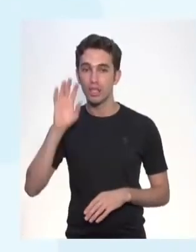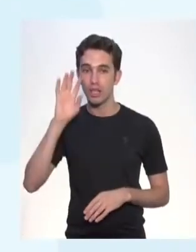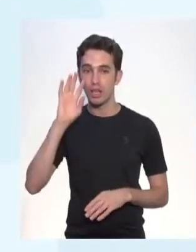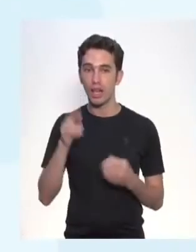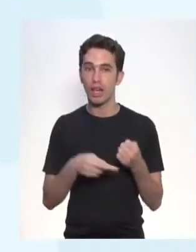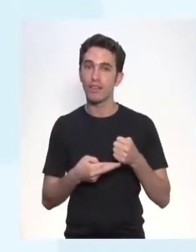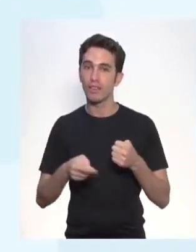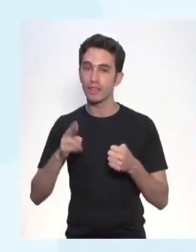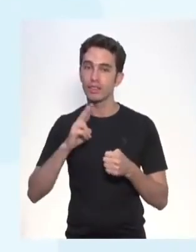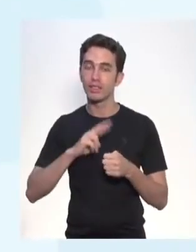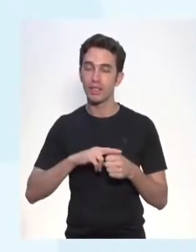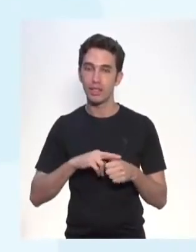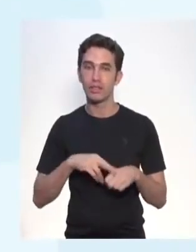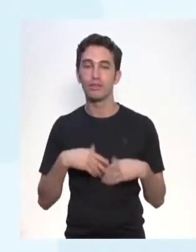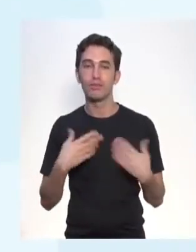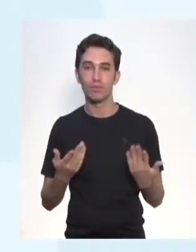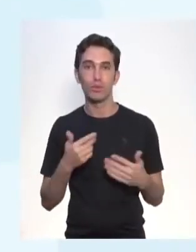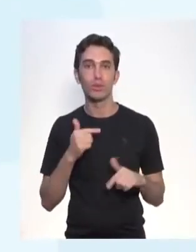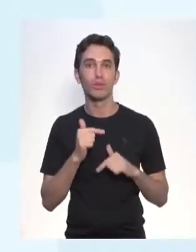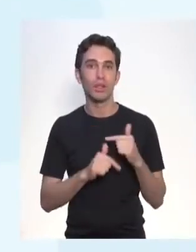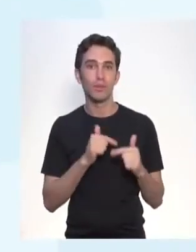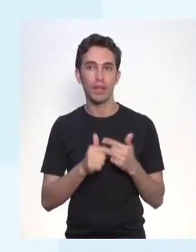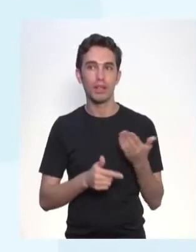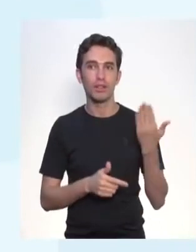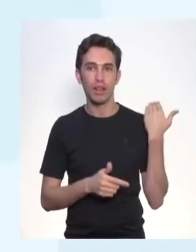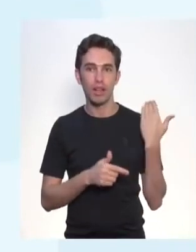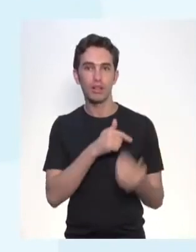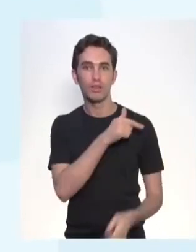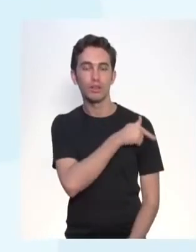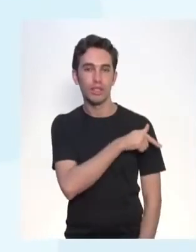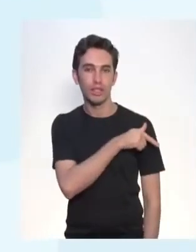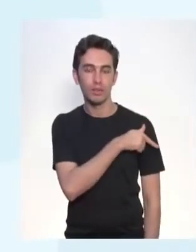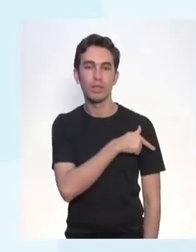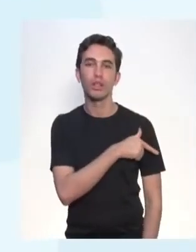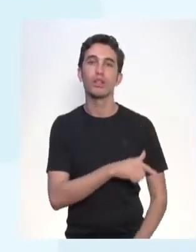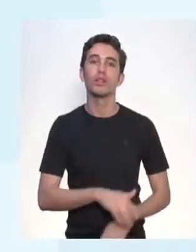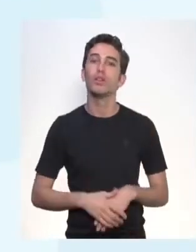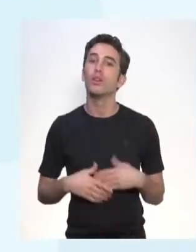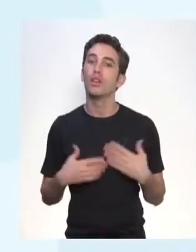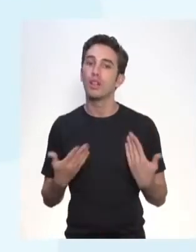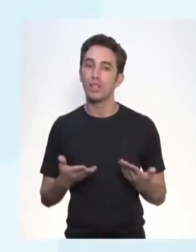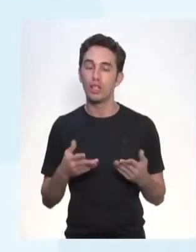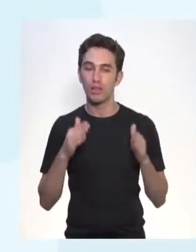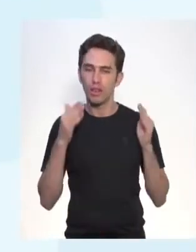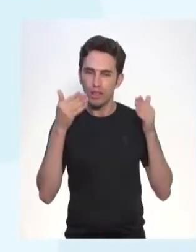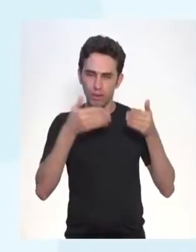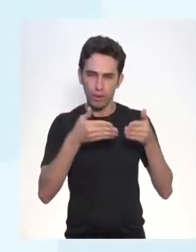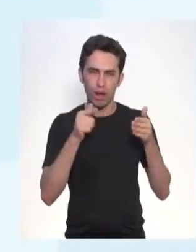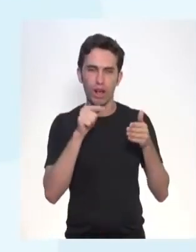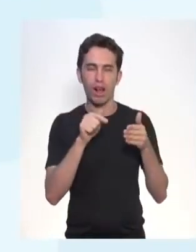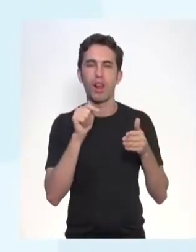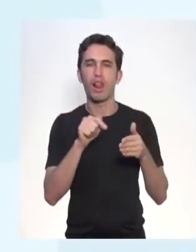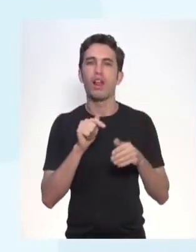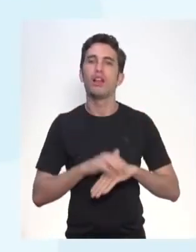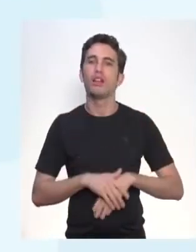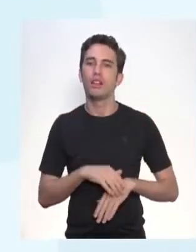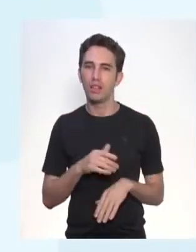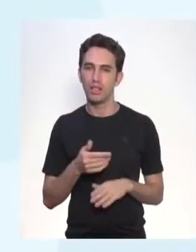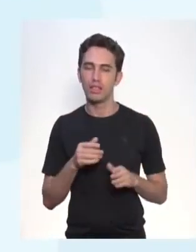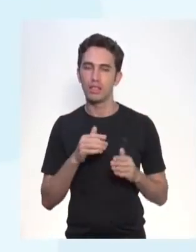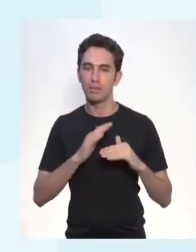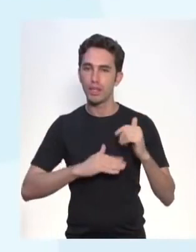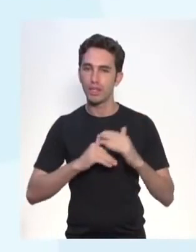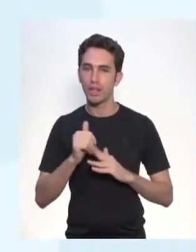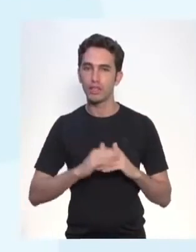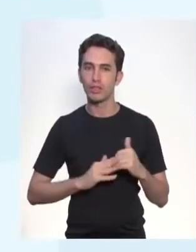revisão, muito trabalhada lá no sétimo ano, tá ok? Então a gente vai frisar um pouquinho nela, tá?